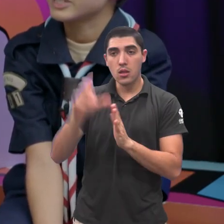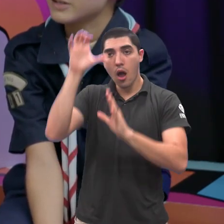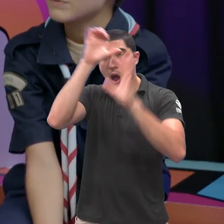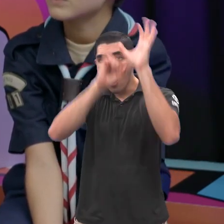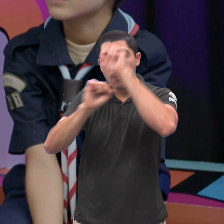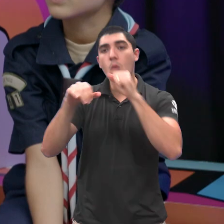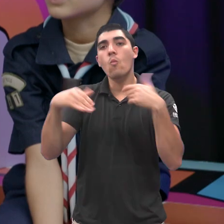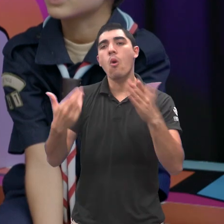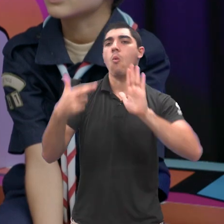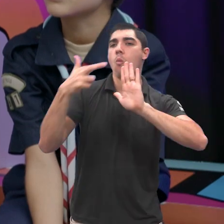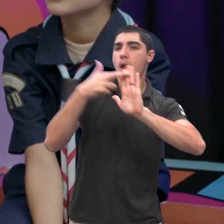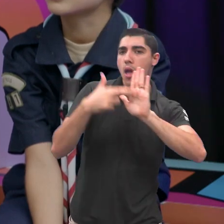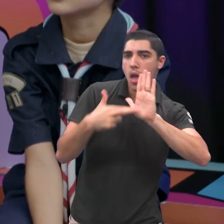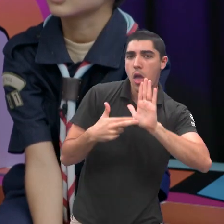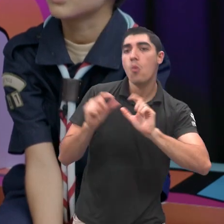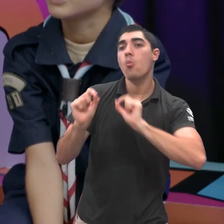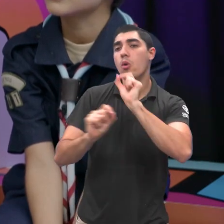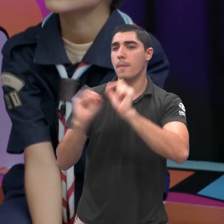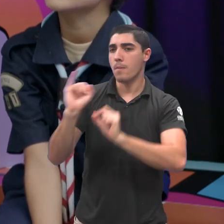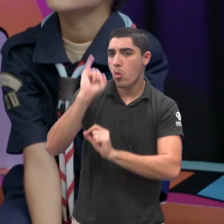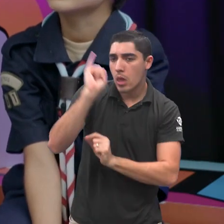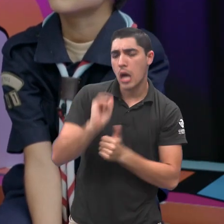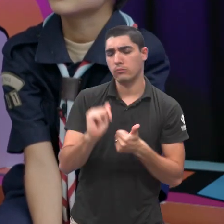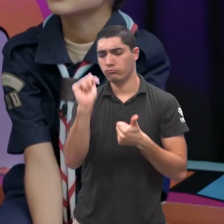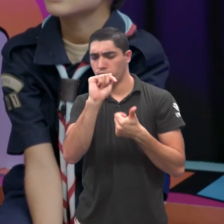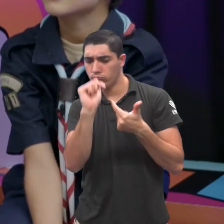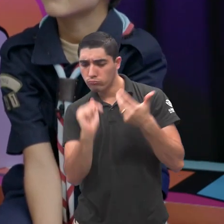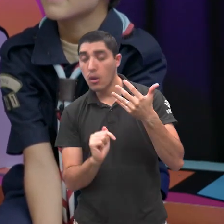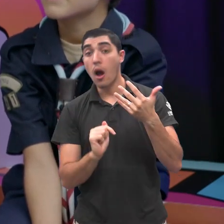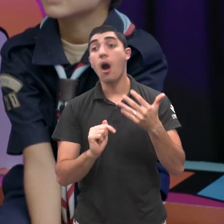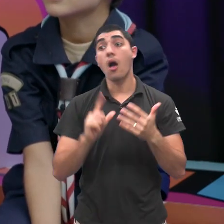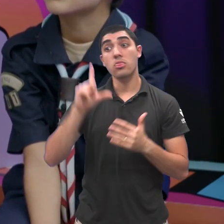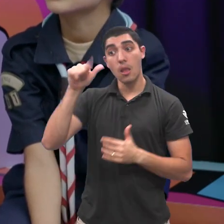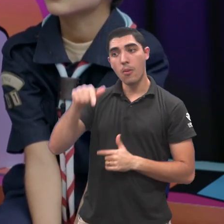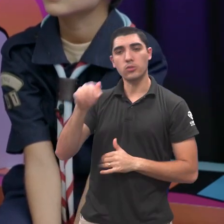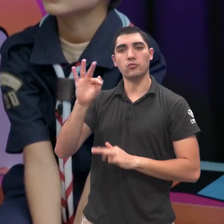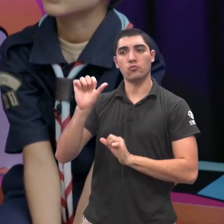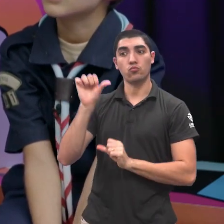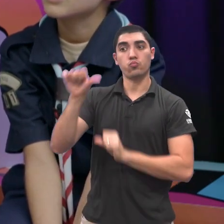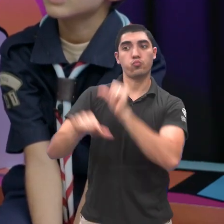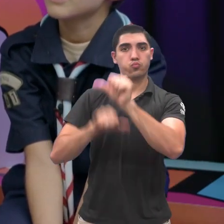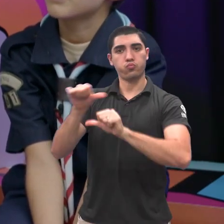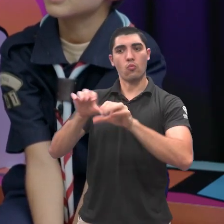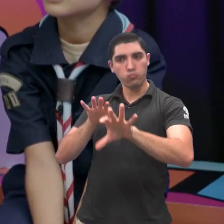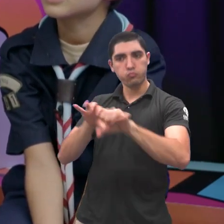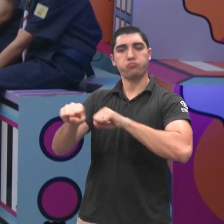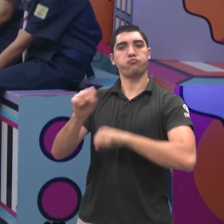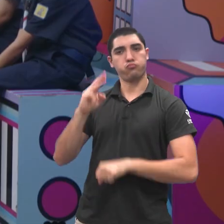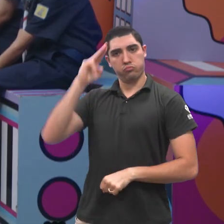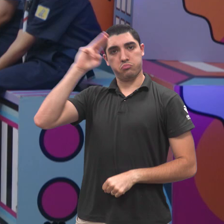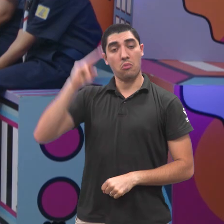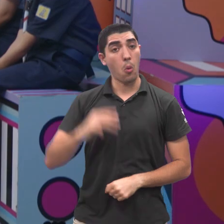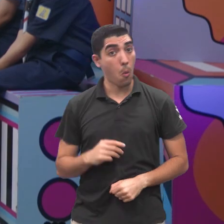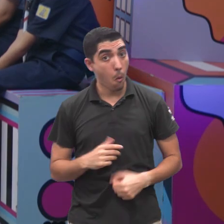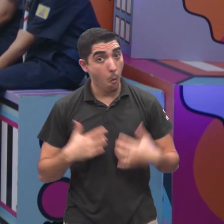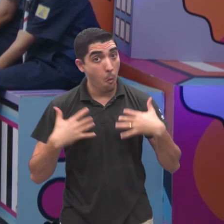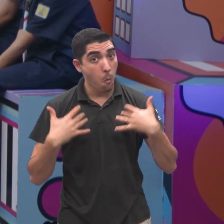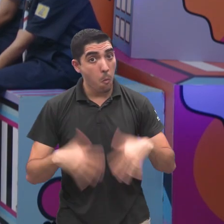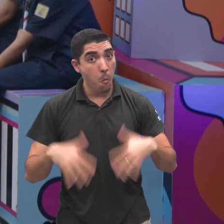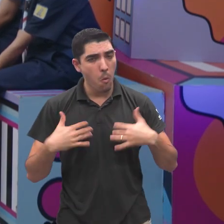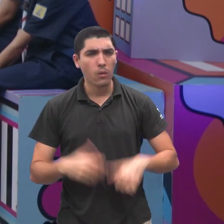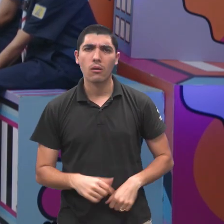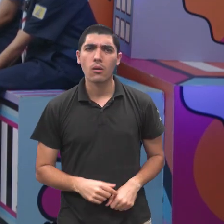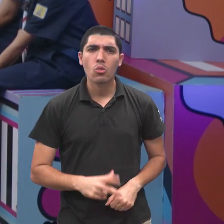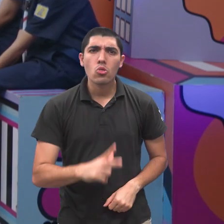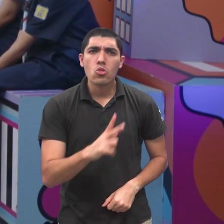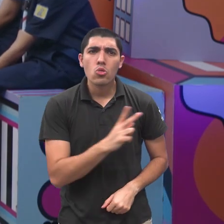os princípios do escotismo e dos lobinhos, e depois ela vai passando para o escoteiro. Tá aprendendo a ser escoteiro.